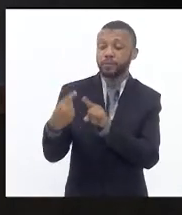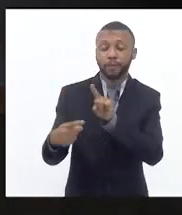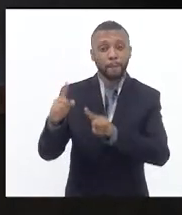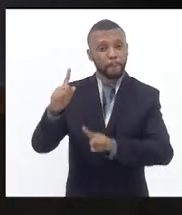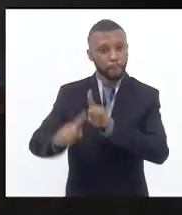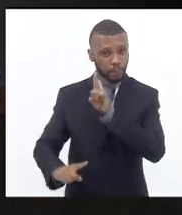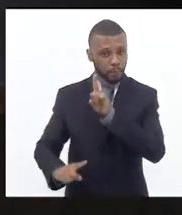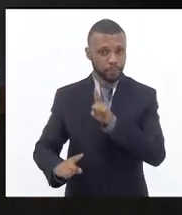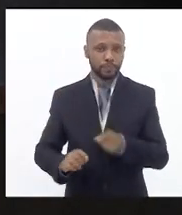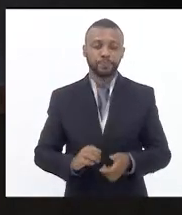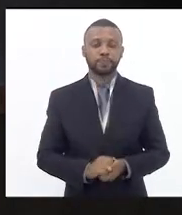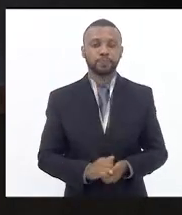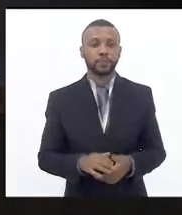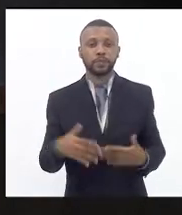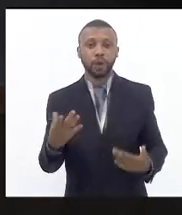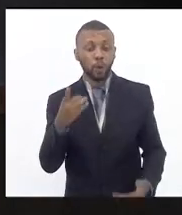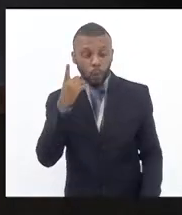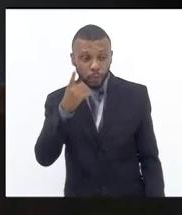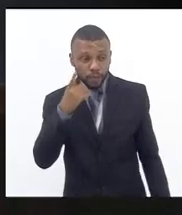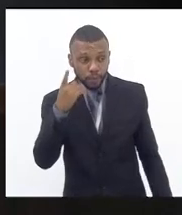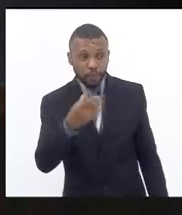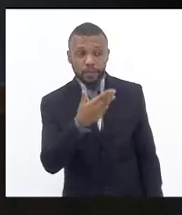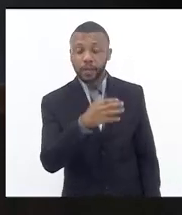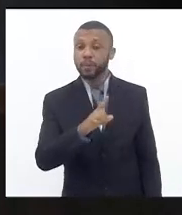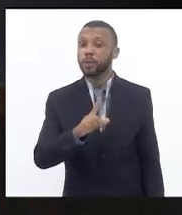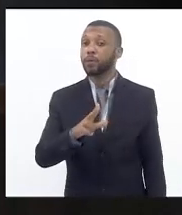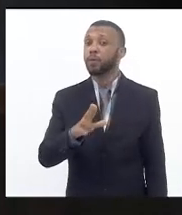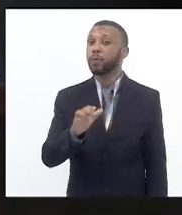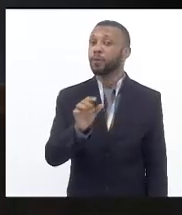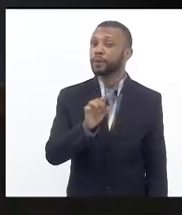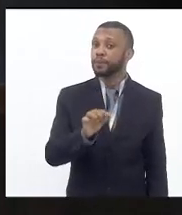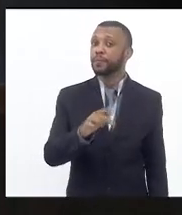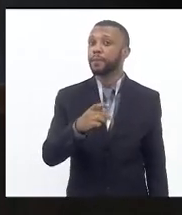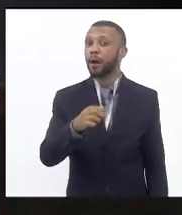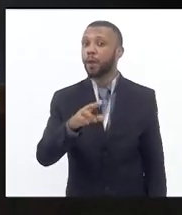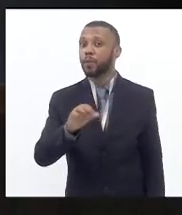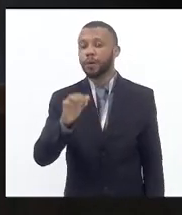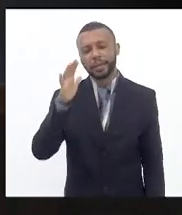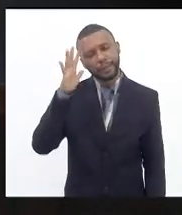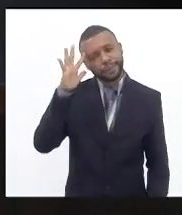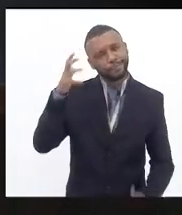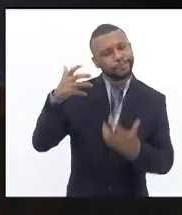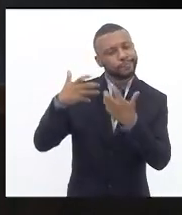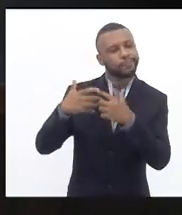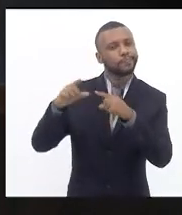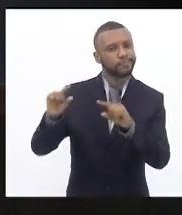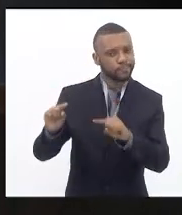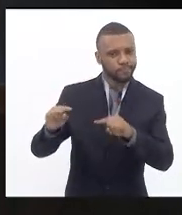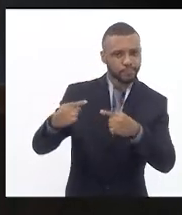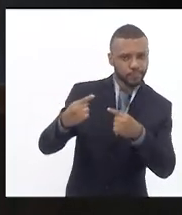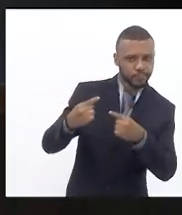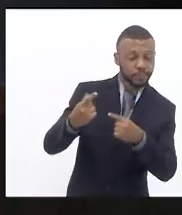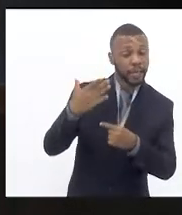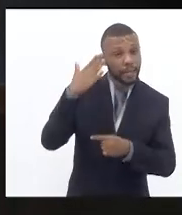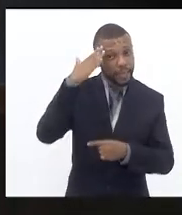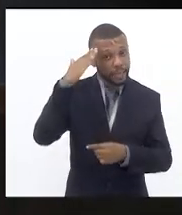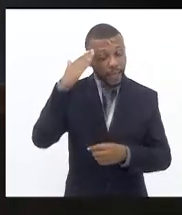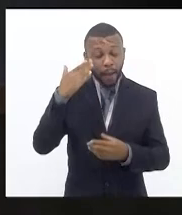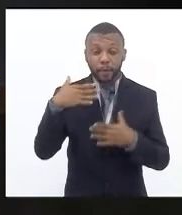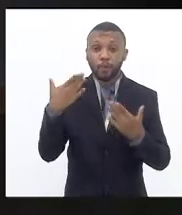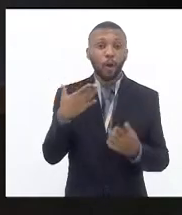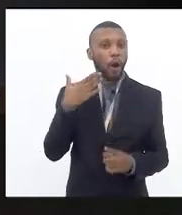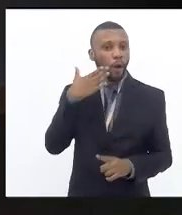e aí o Deputado Luiz Paulo RE provoca sempre porque ele sabe do como eu penso e é por isso que ele toda vez